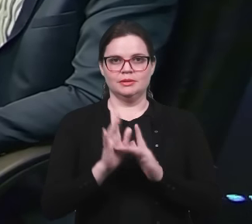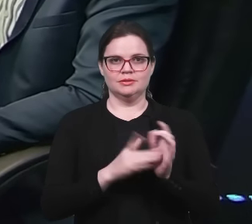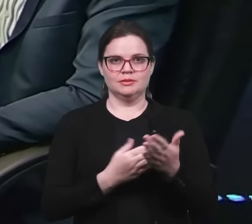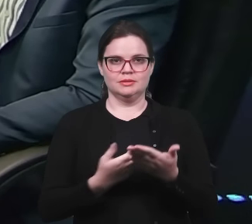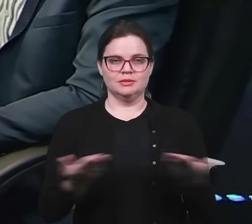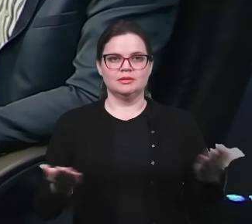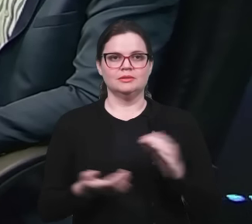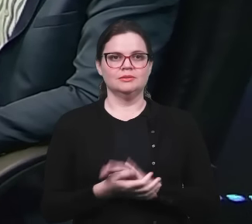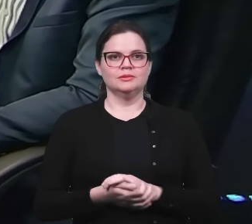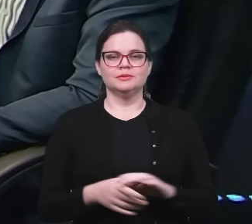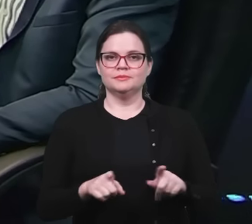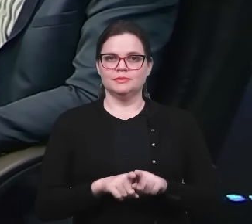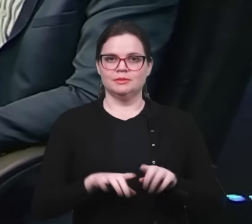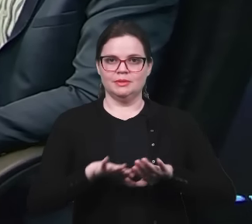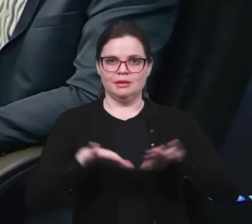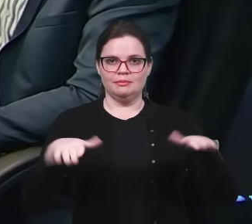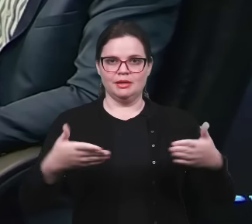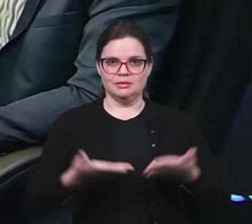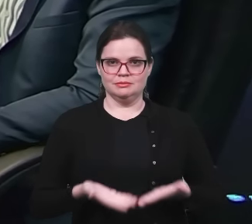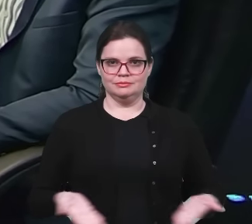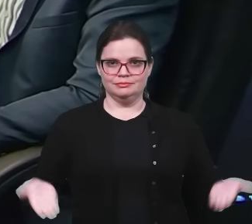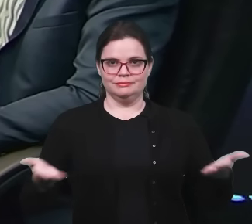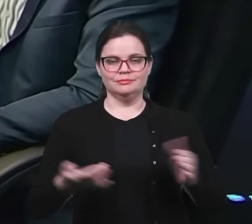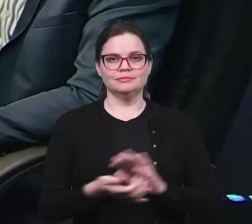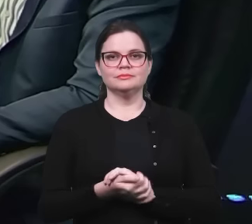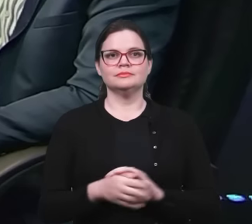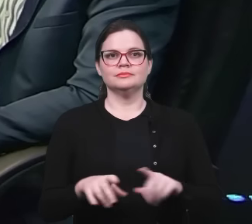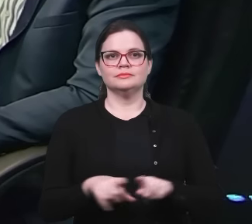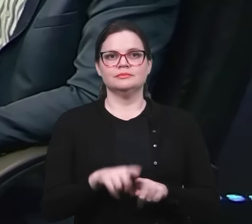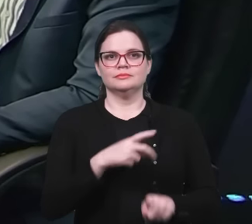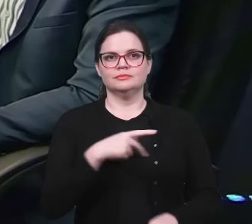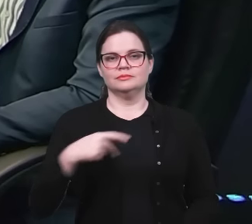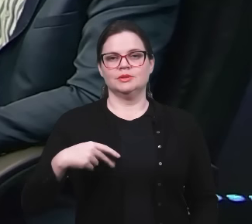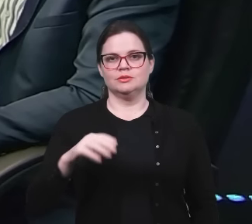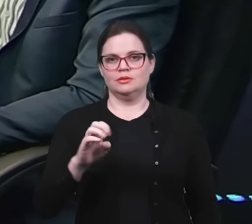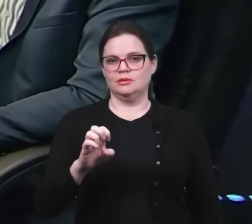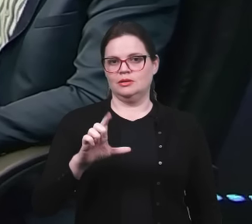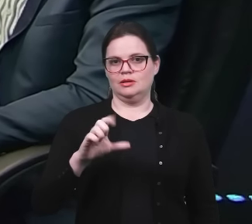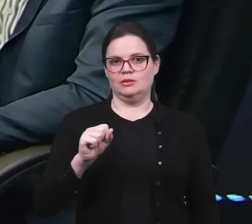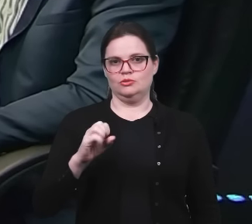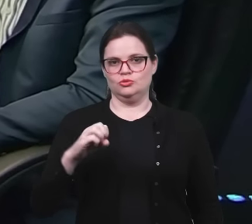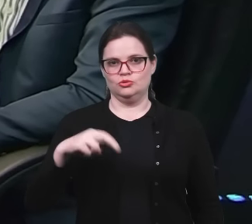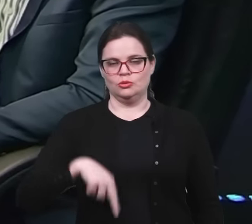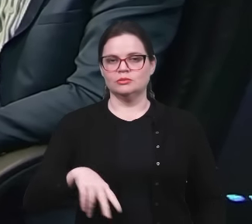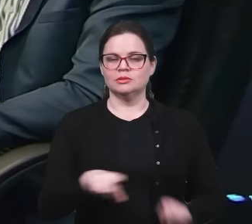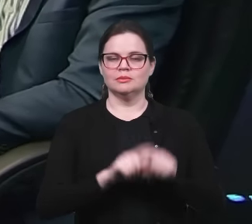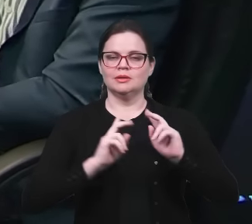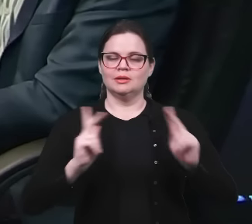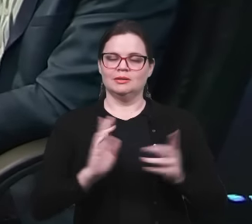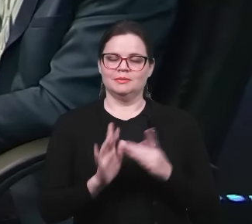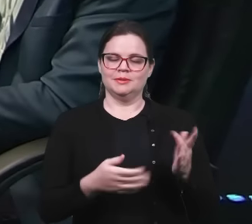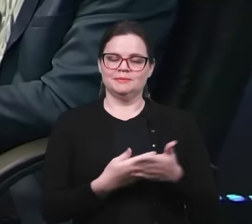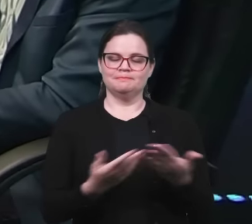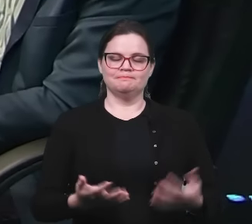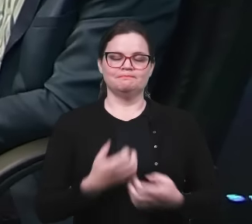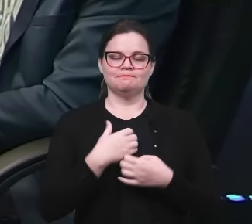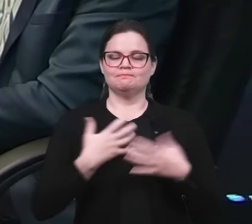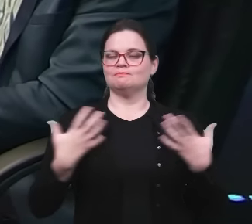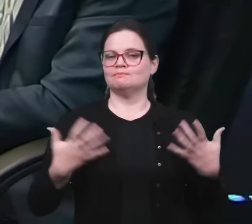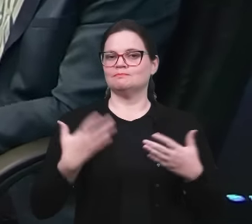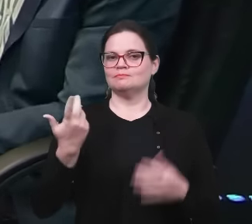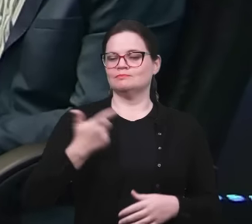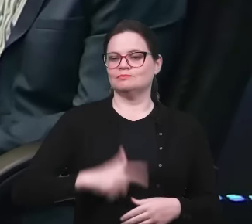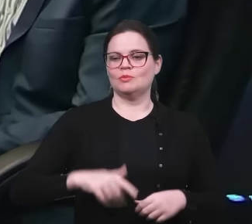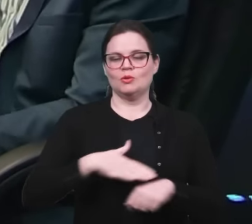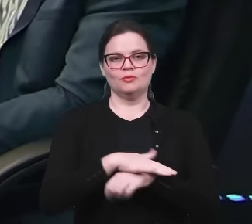os companheiros da mesa. Amém. E pastor Elcio. A paz do Senhor para todos, né? É uma alegria estarmos